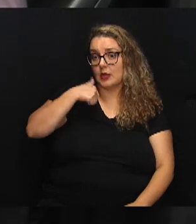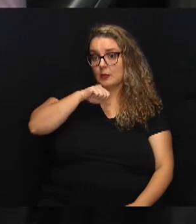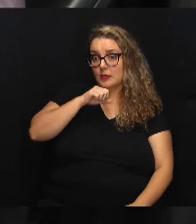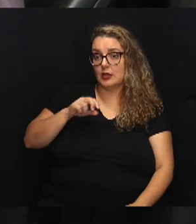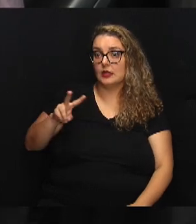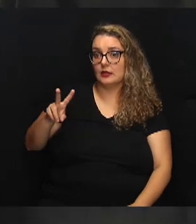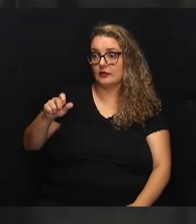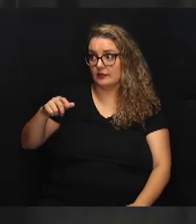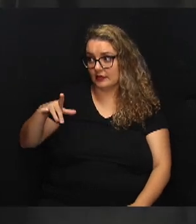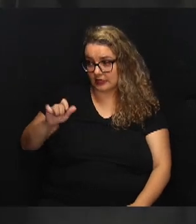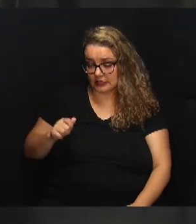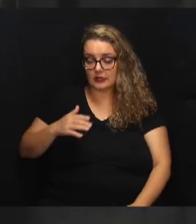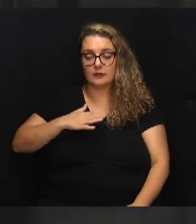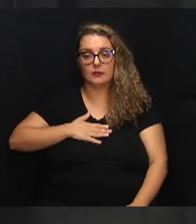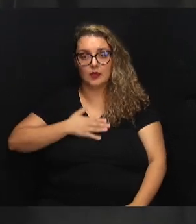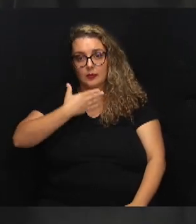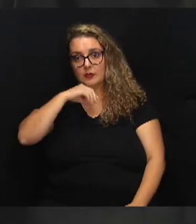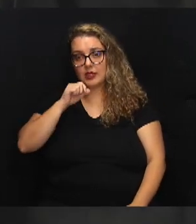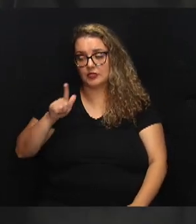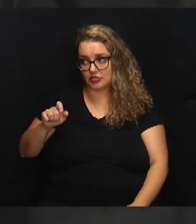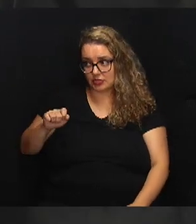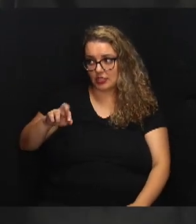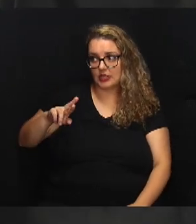pai Geraldo, né? Minha mãe